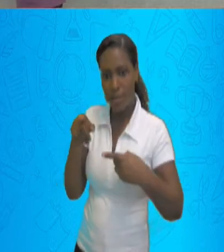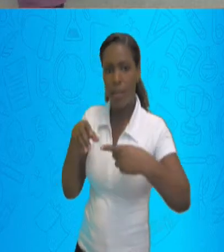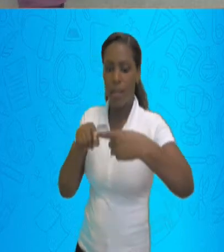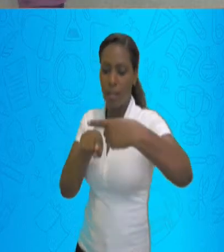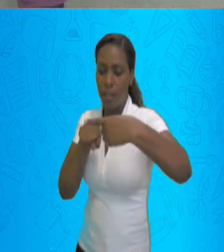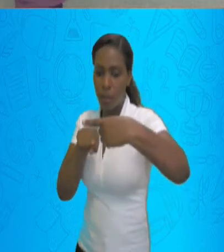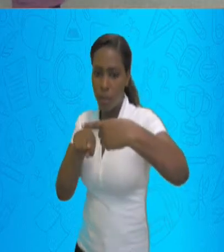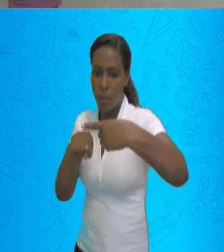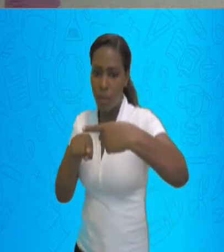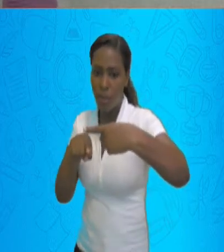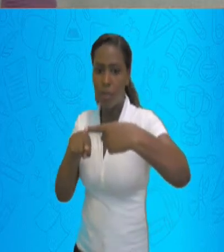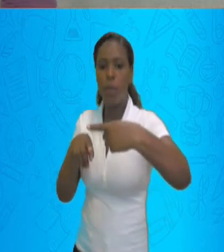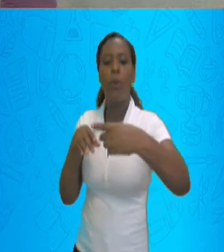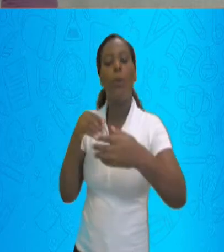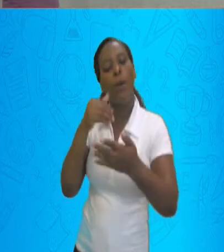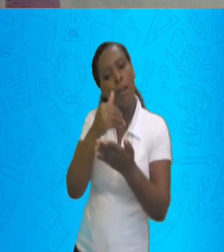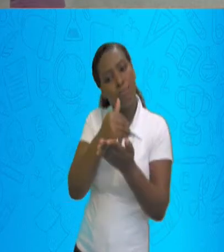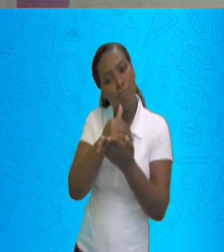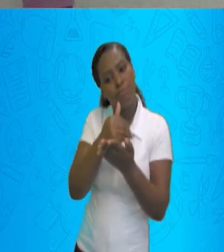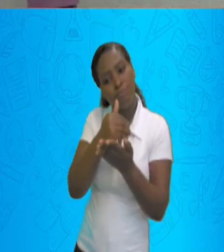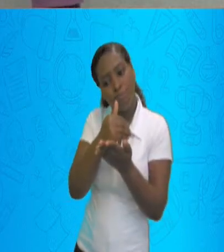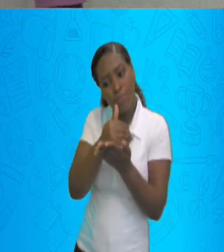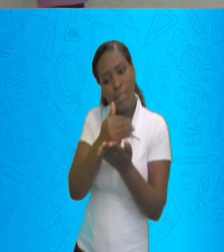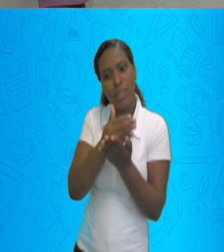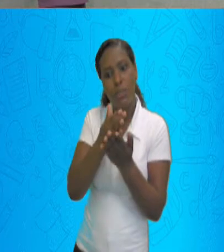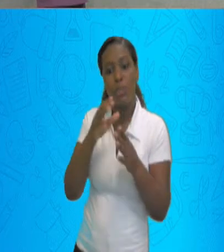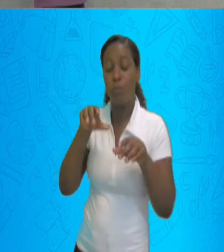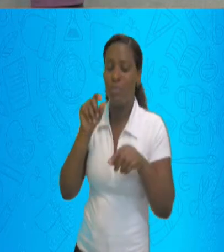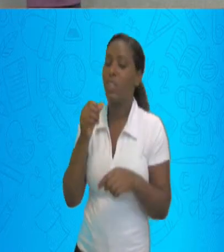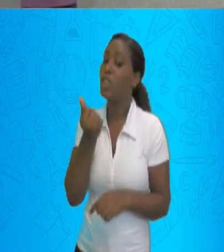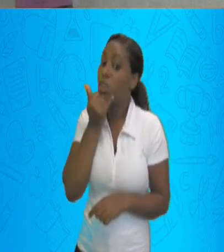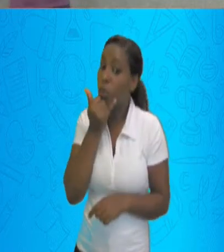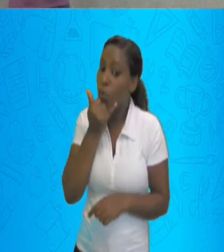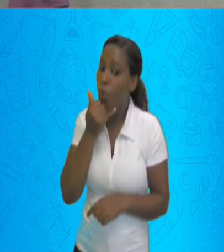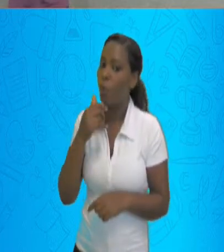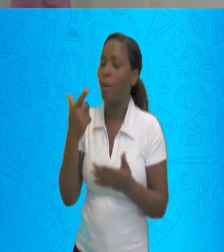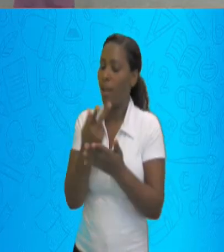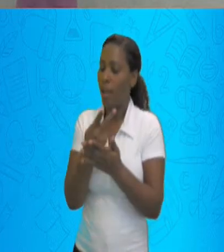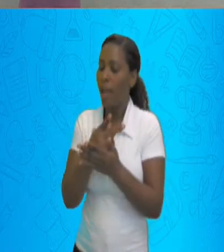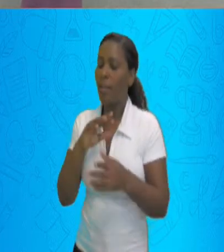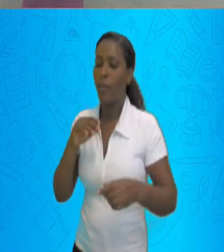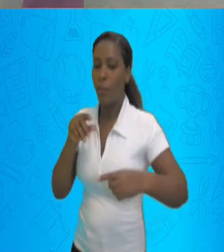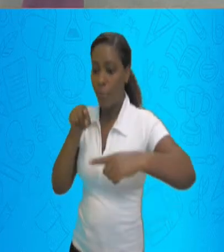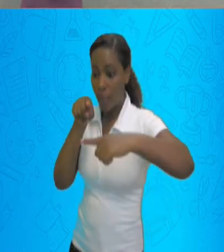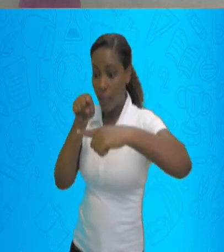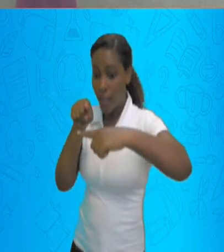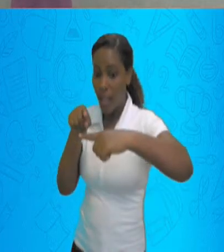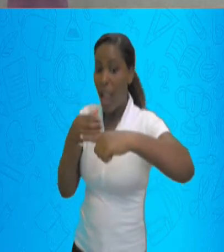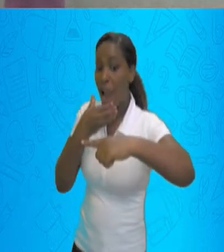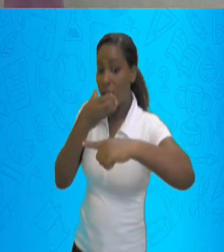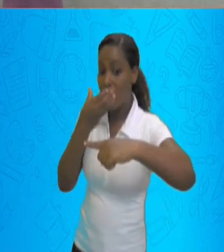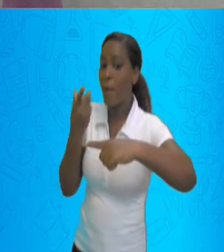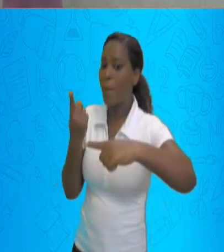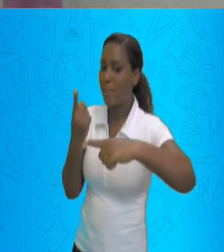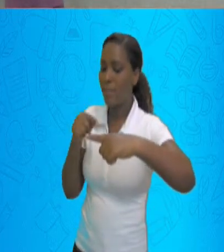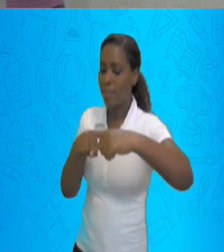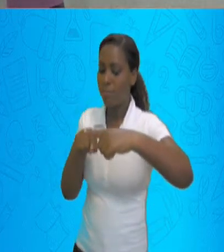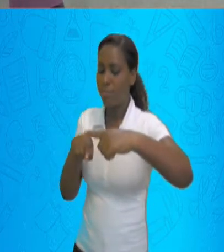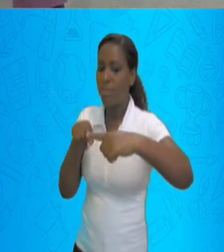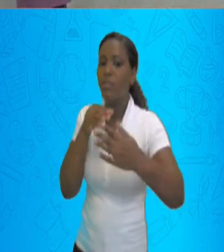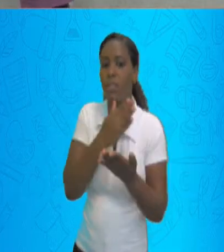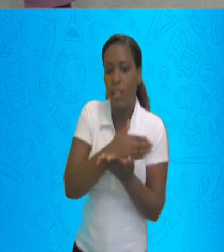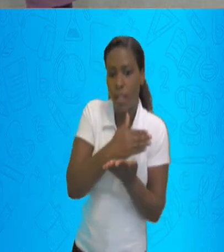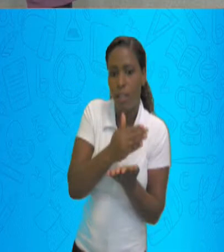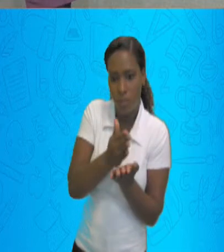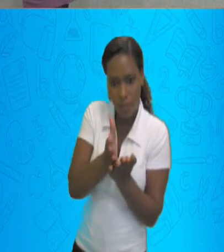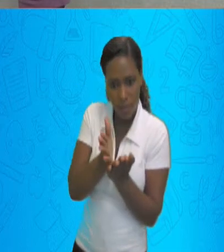tá bom? Vamos fazer agora com vocês aqui, representando frações. Às vezes a gente encontra muito exercício